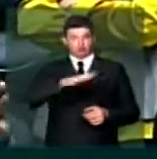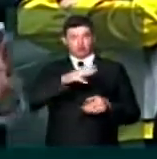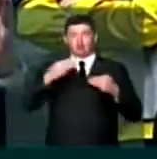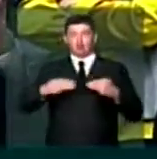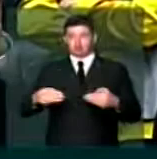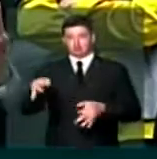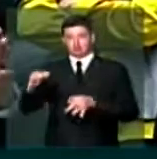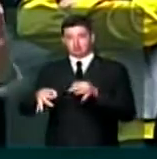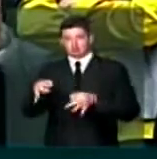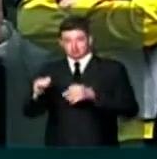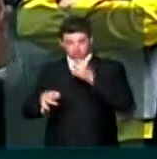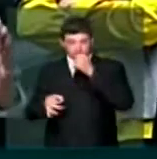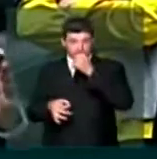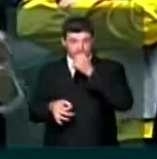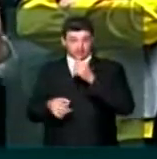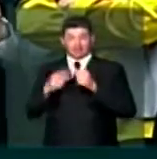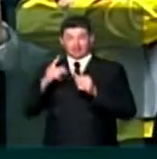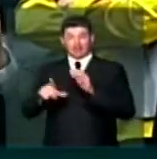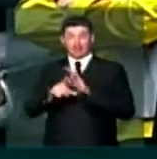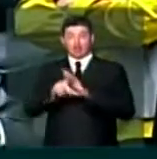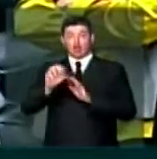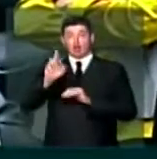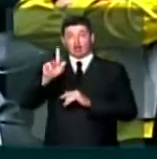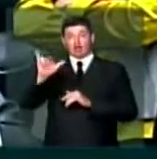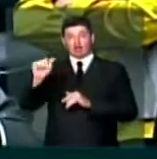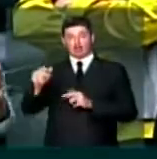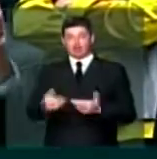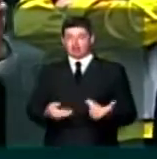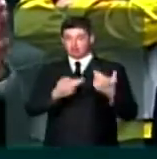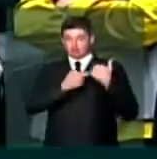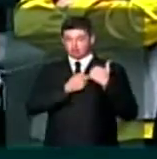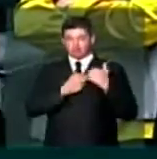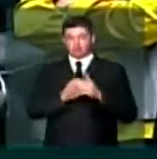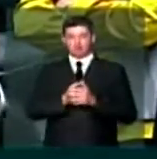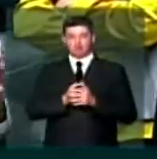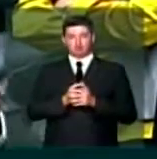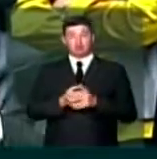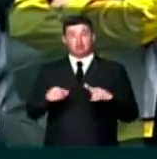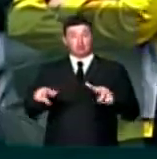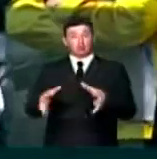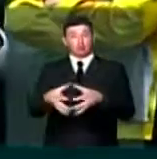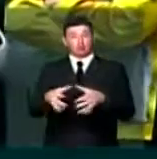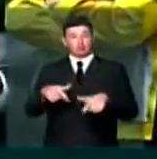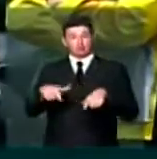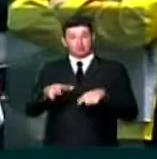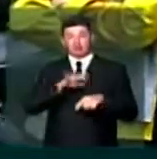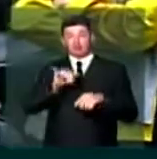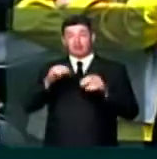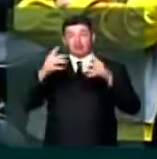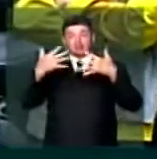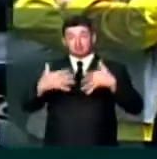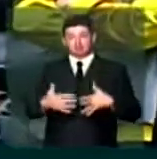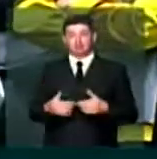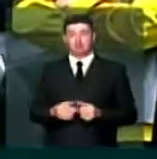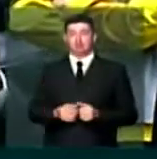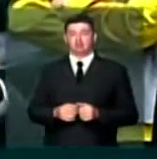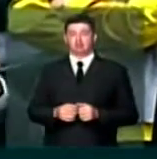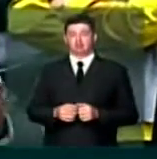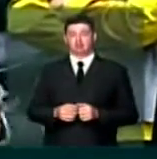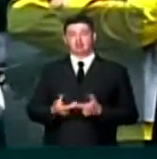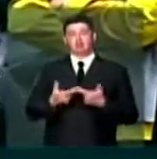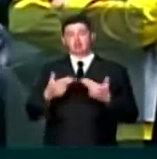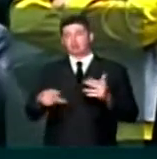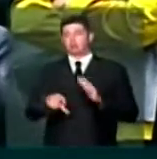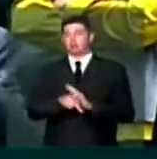da Justiça, tratando da lei orgânica e das atribuições. Neste grupo de trabalho será definida